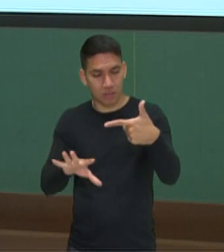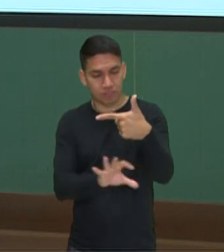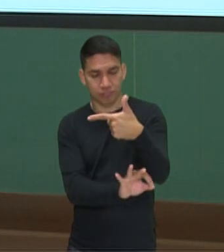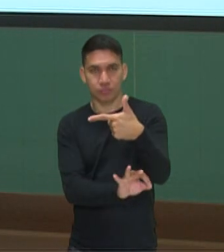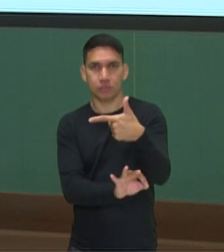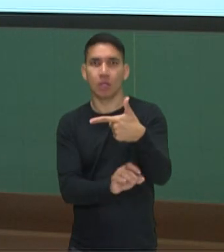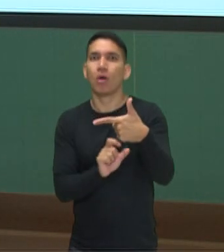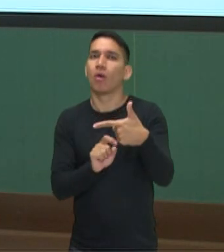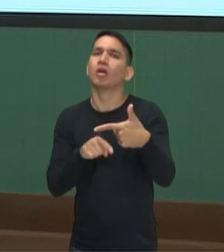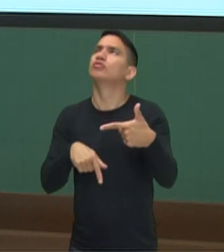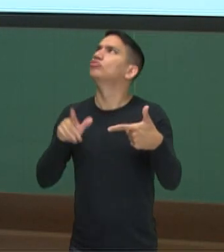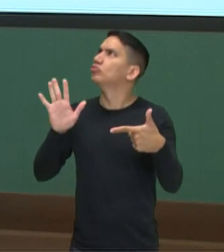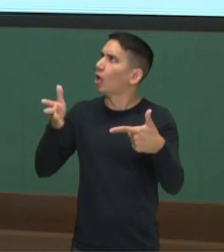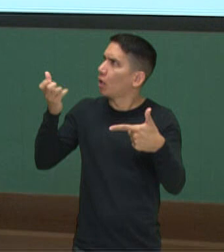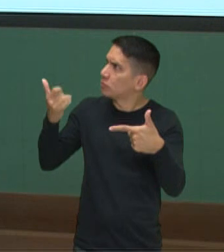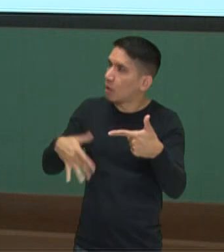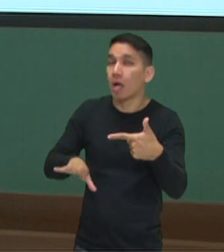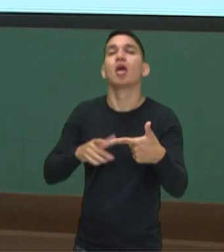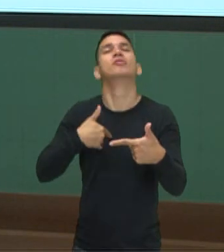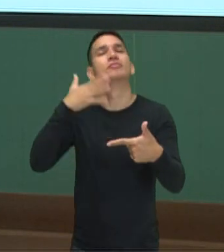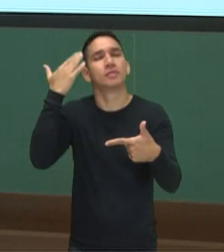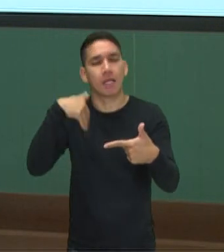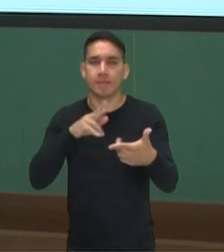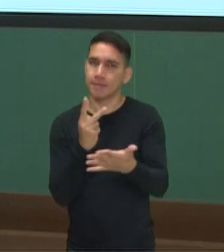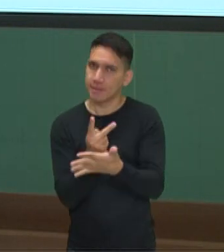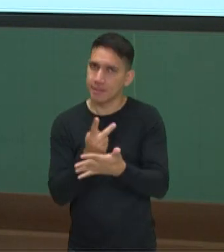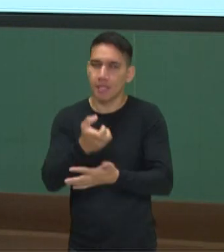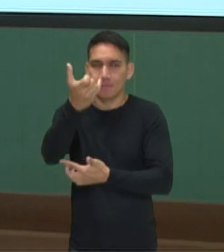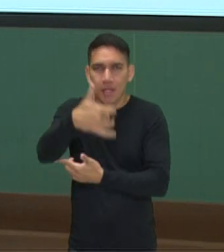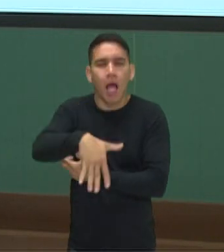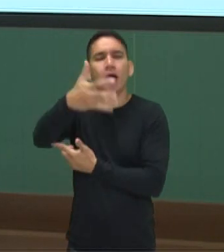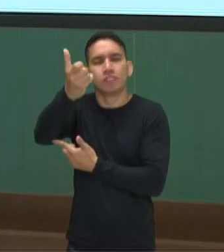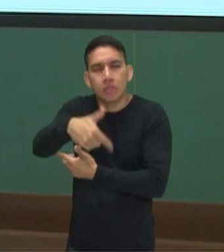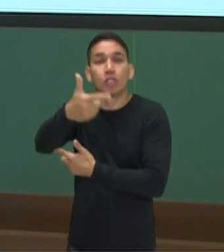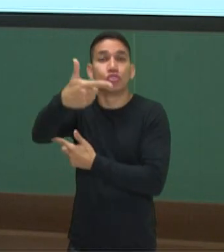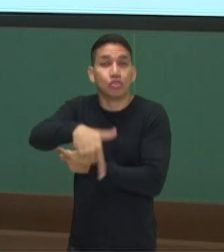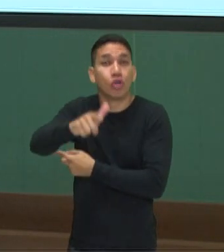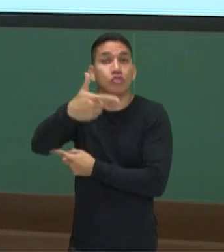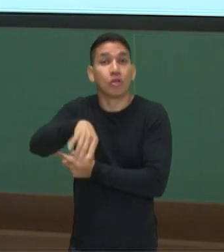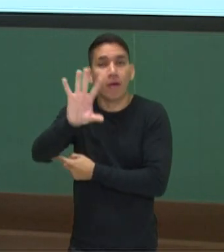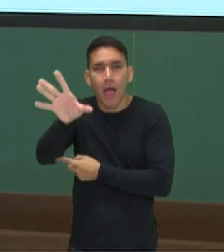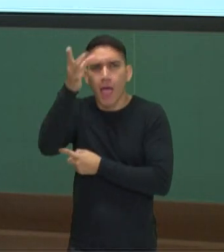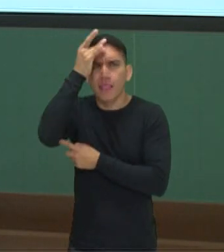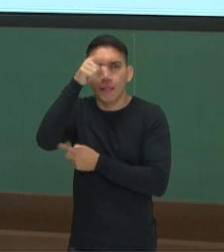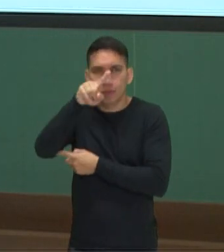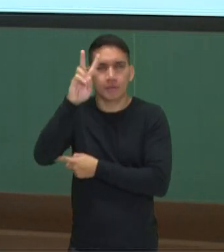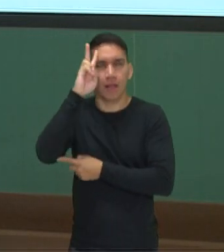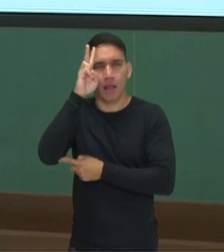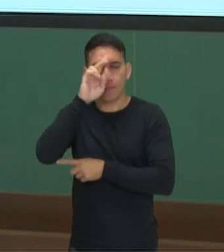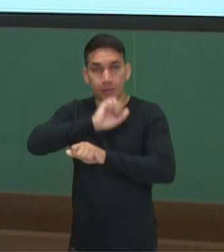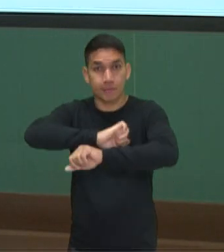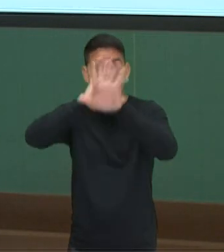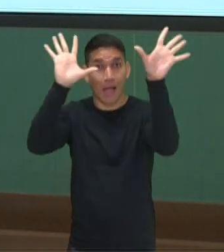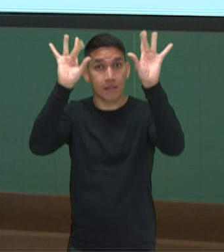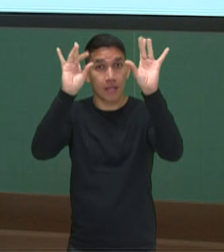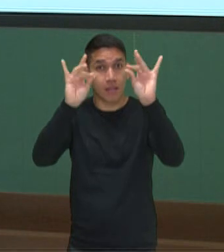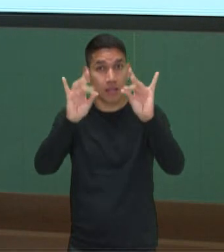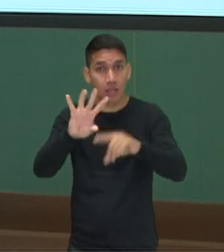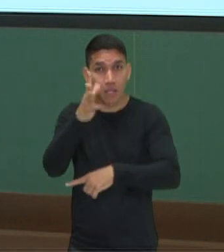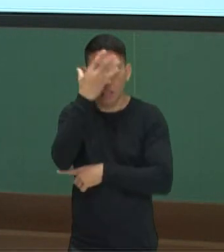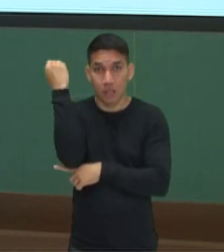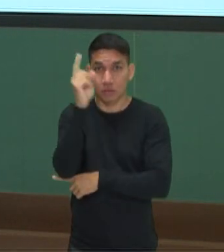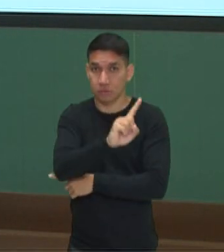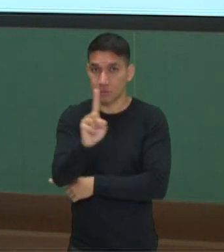hoje. Eu sei, mas eu vou falar sempre que for possível, vou falar mais vezes dessa aula para que fique bem claro para você e que você não